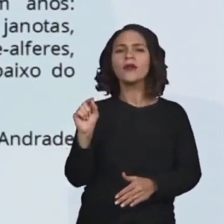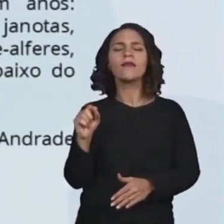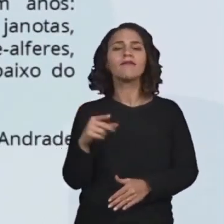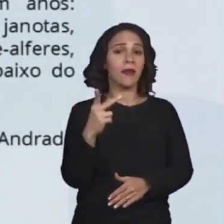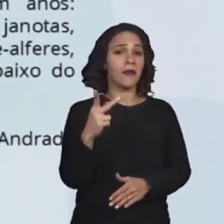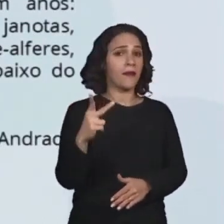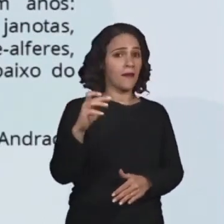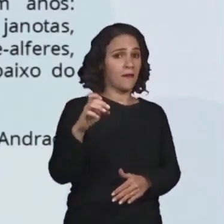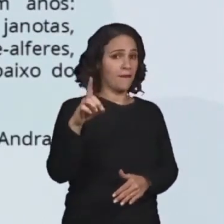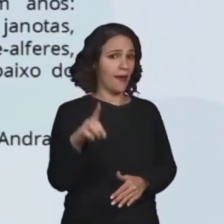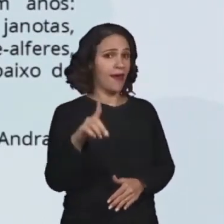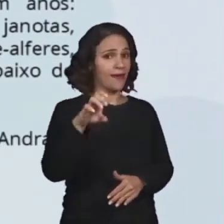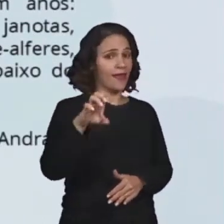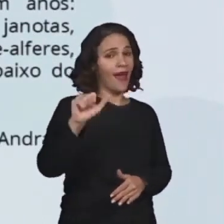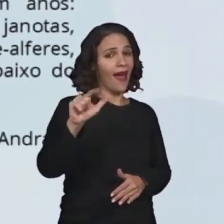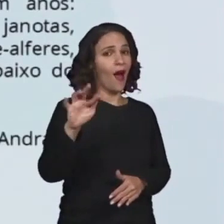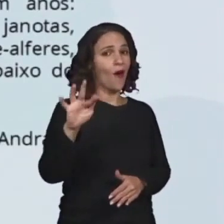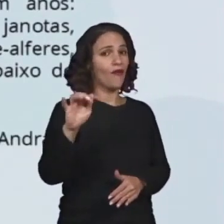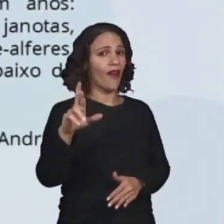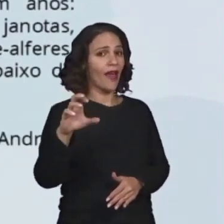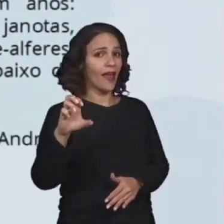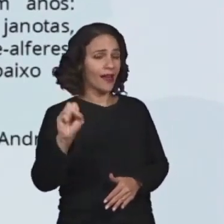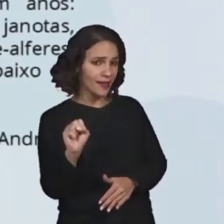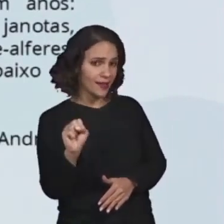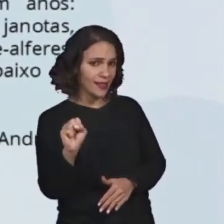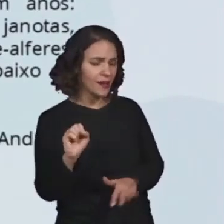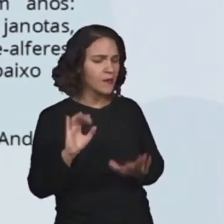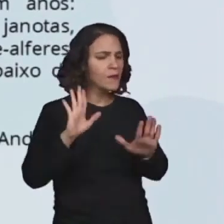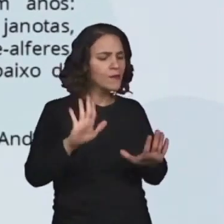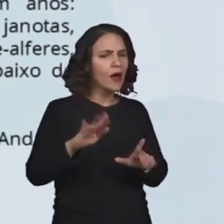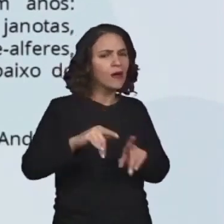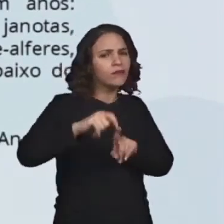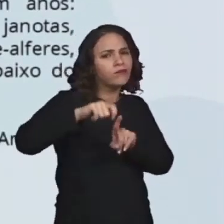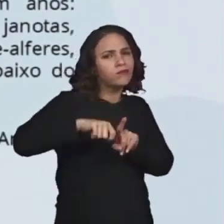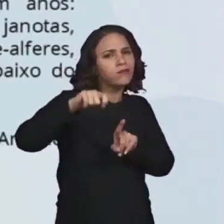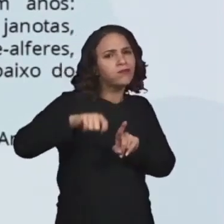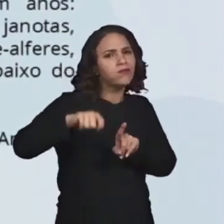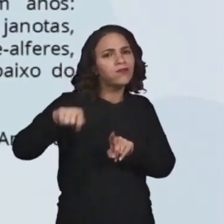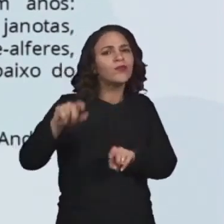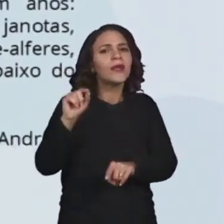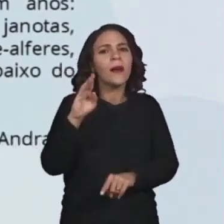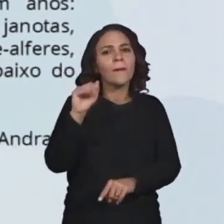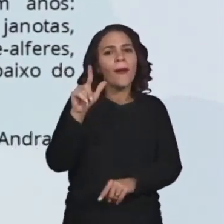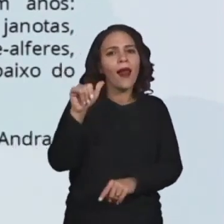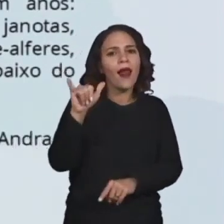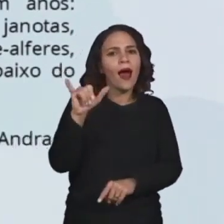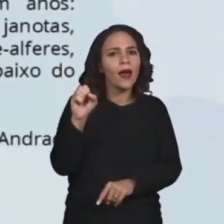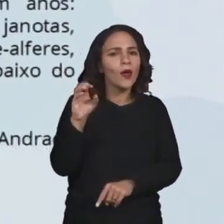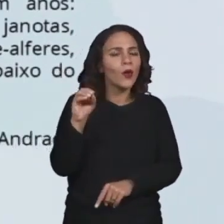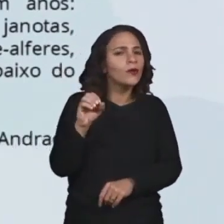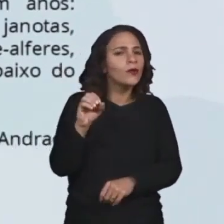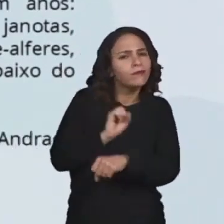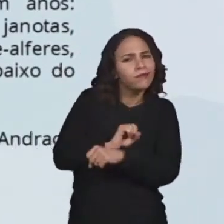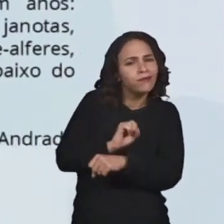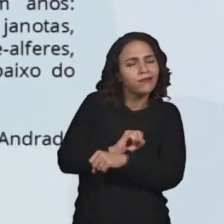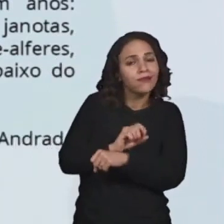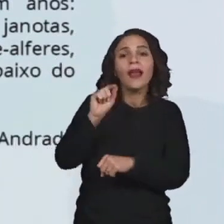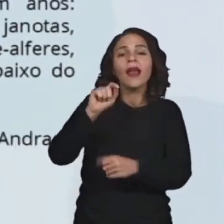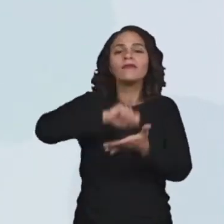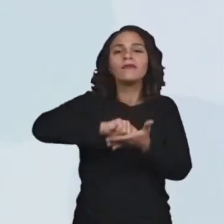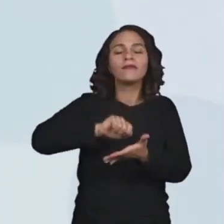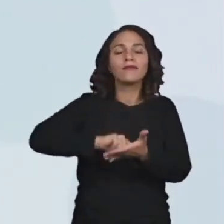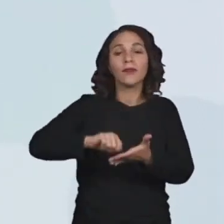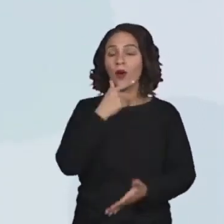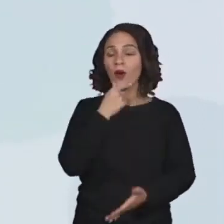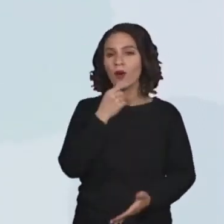alferes, arrastando a asa, mas ficavam longos meses debaixo do balaio. É um texto de Carlos Drummond de